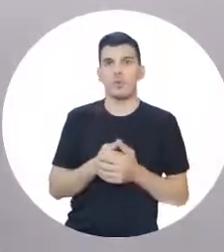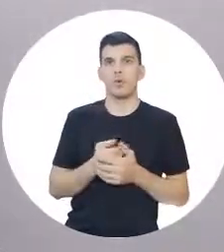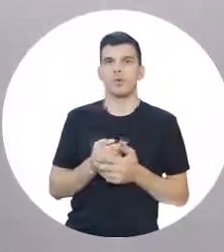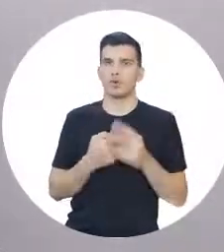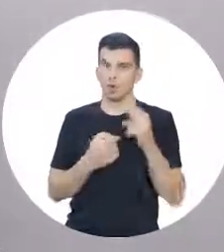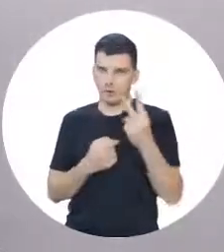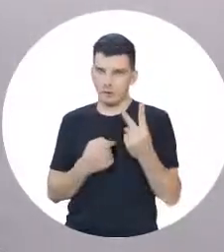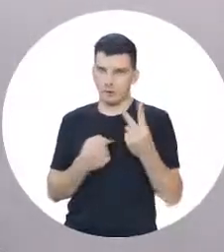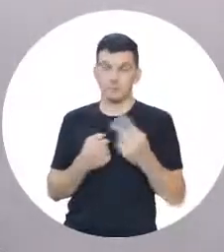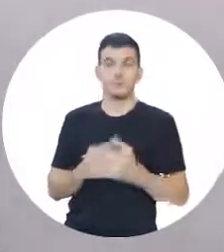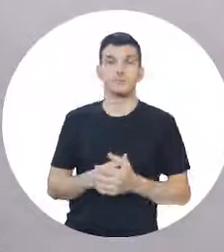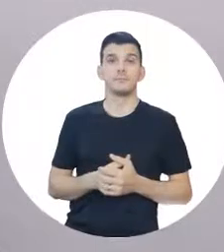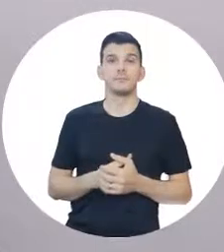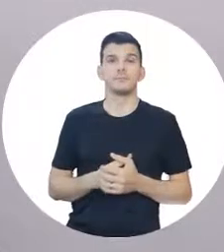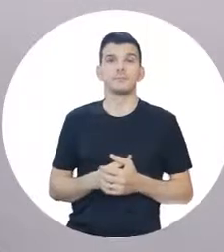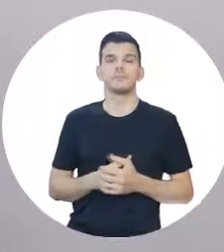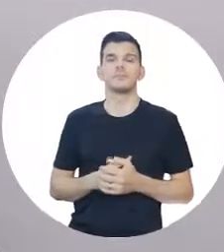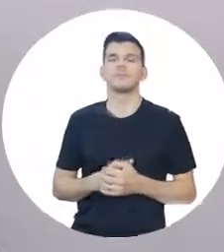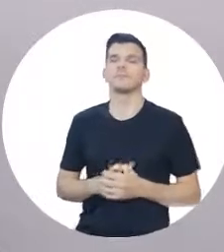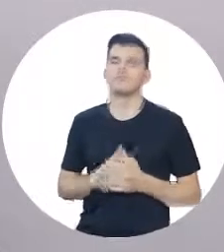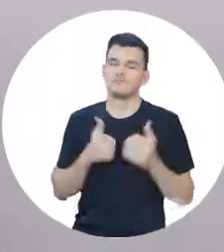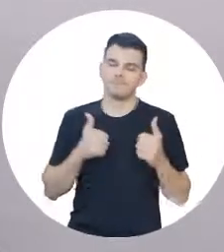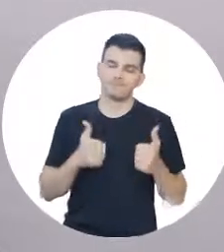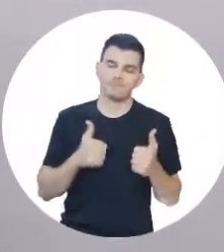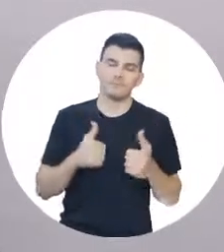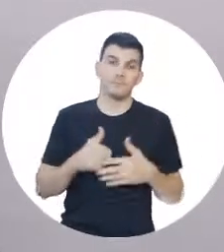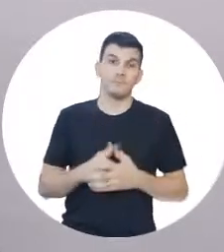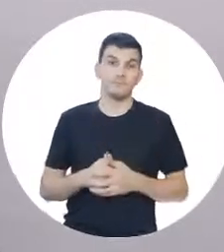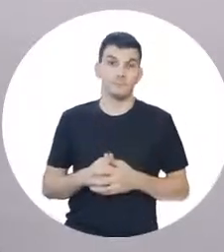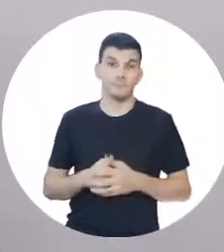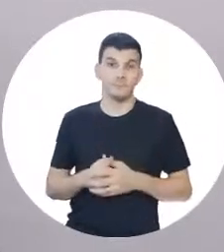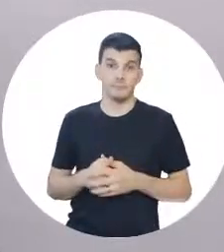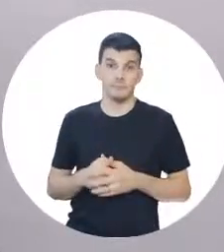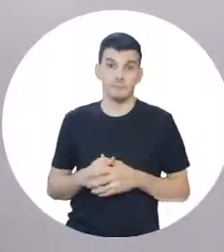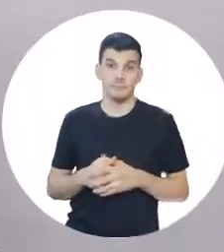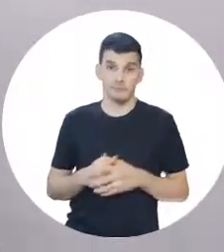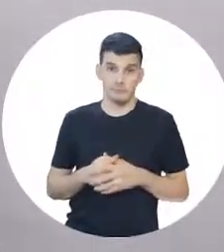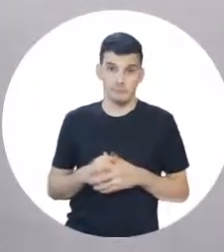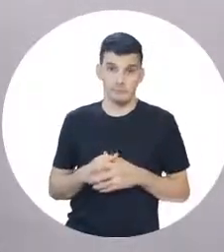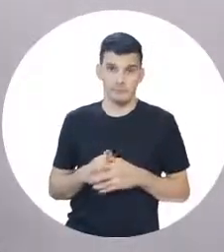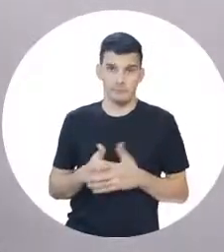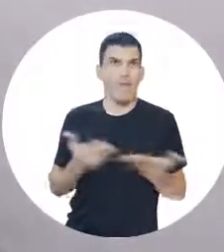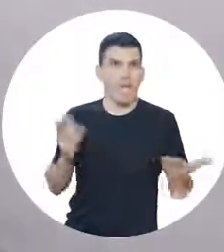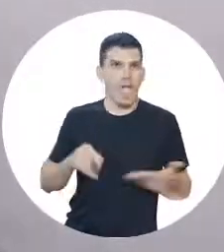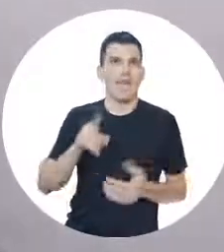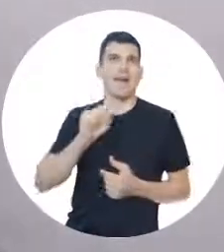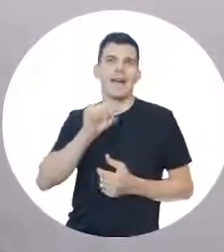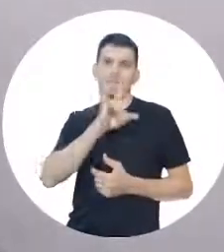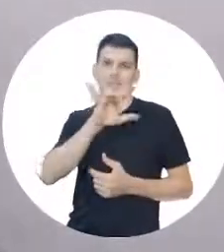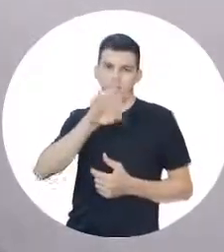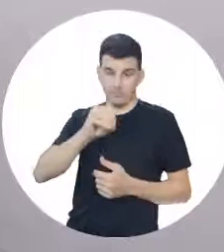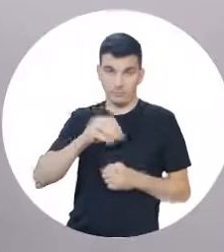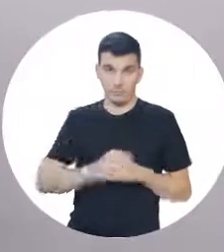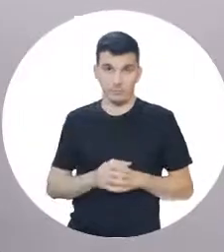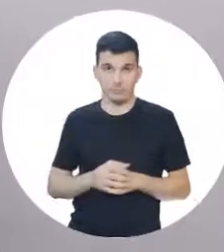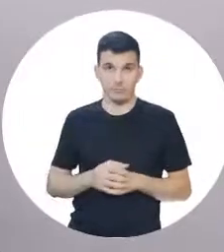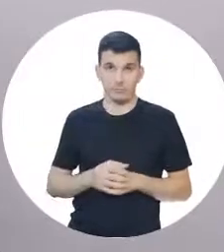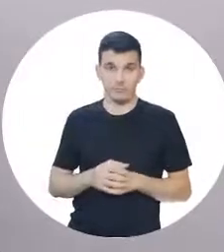está em volta de 2, um pH extremamente baixo, certo? Um sistema extremamente ácido.